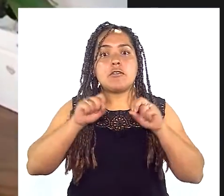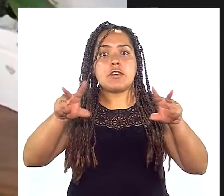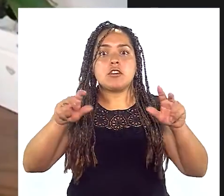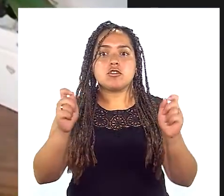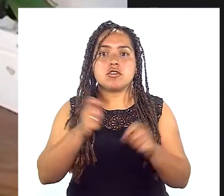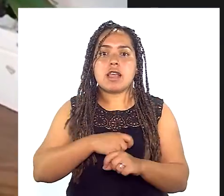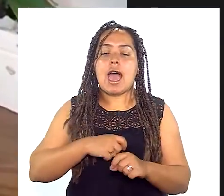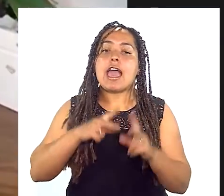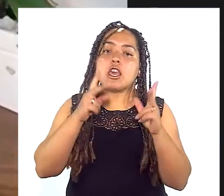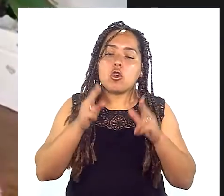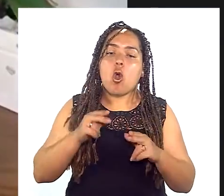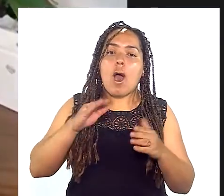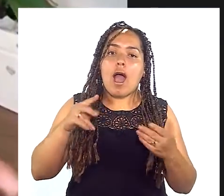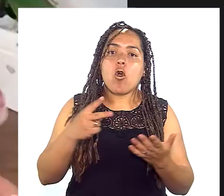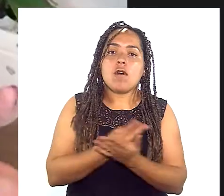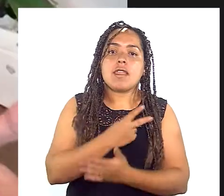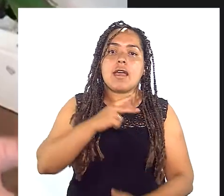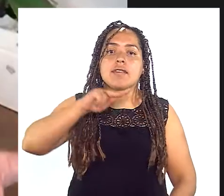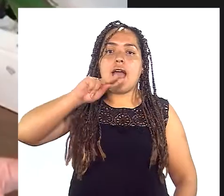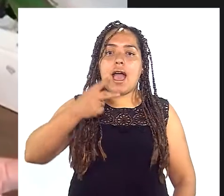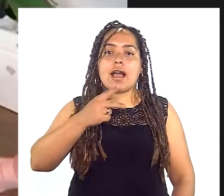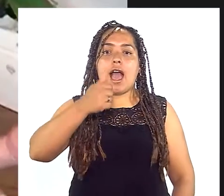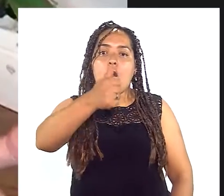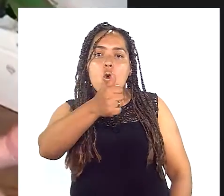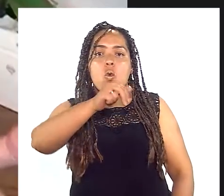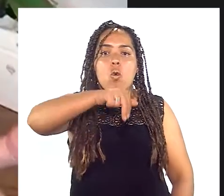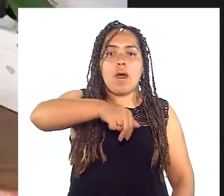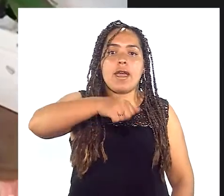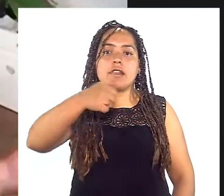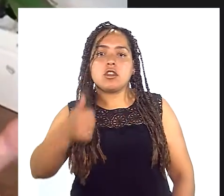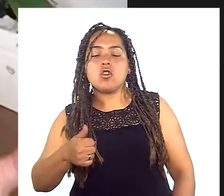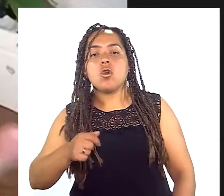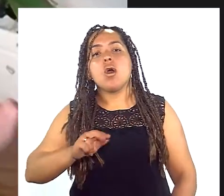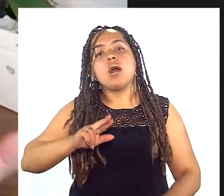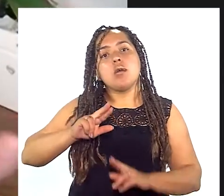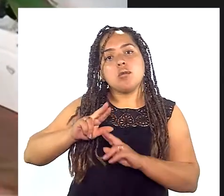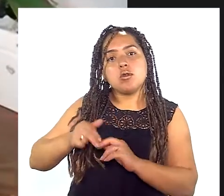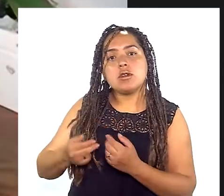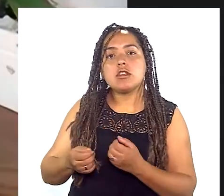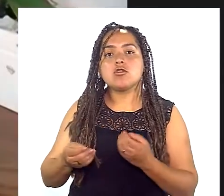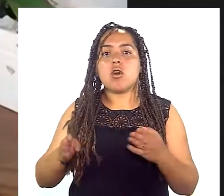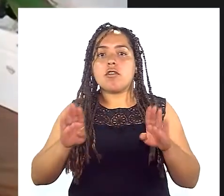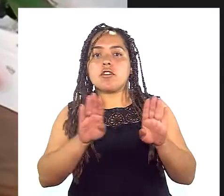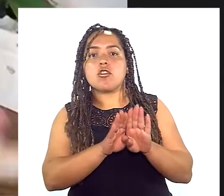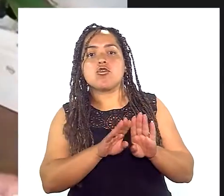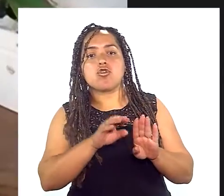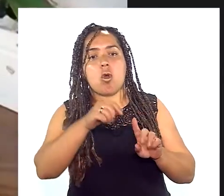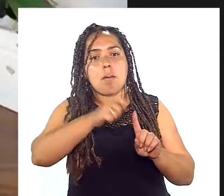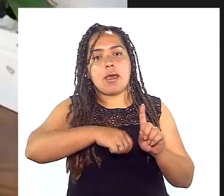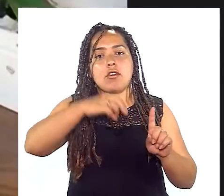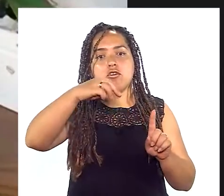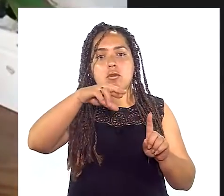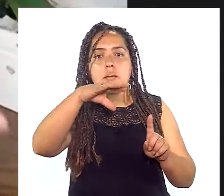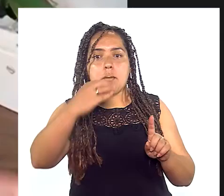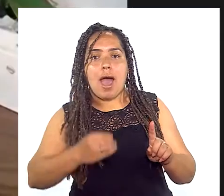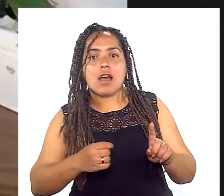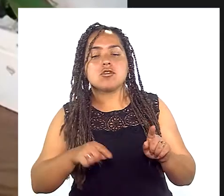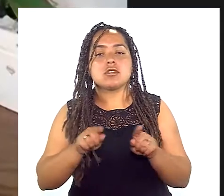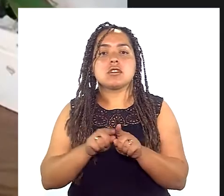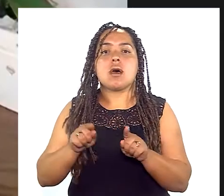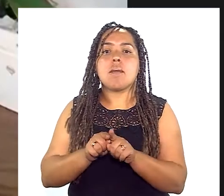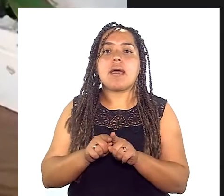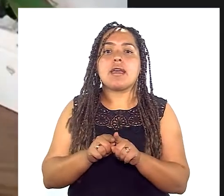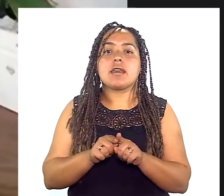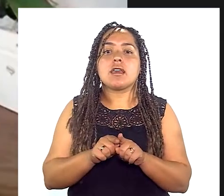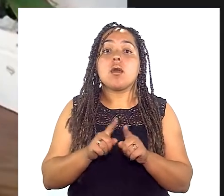como a gente achava inicialmente como influenza, né? O H1N1, lá em março, por isso que fechou escolas, pediu distanciamento, que a